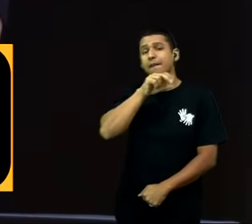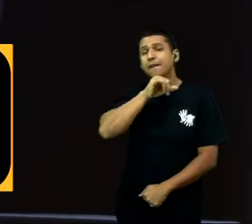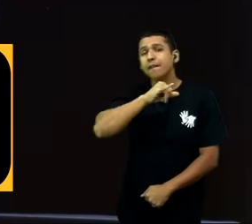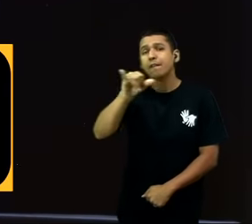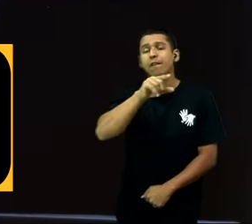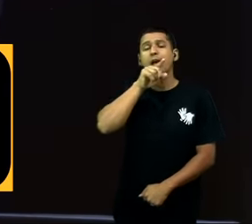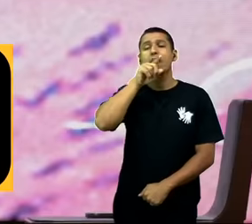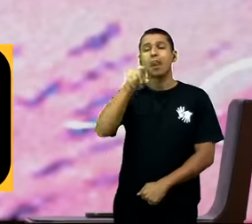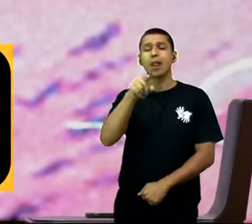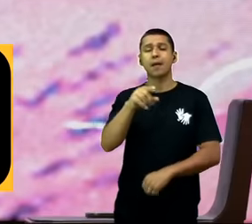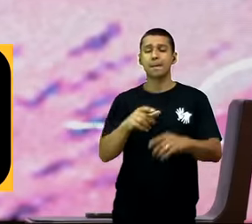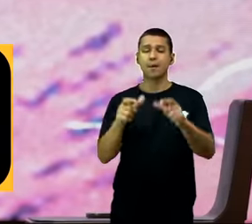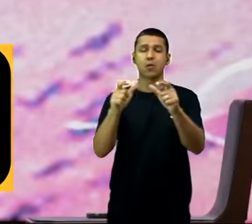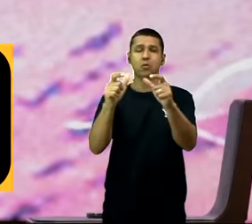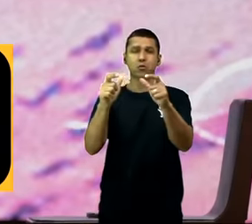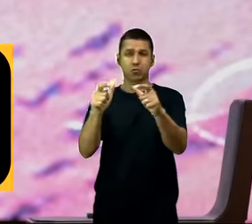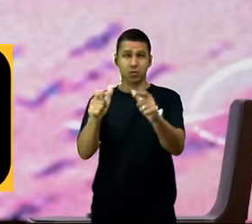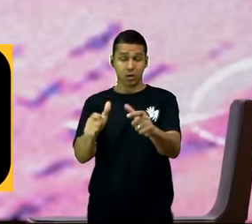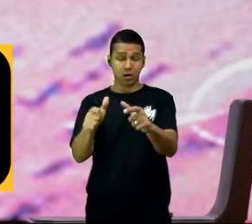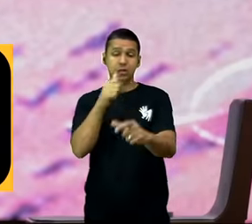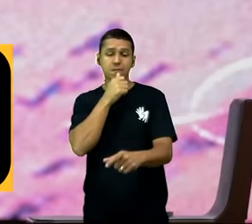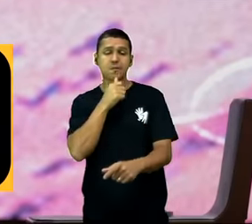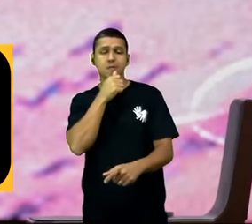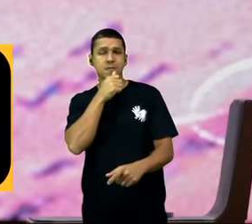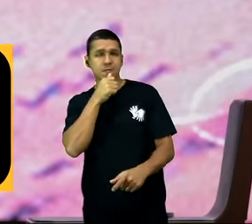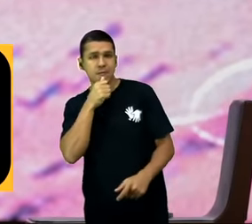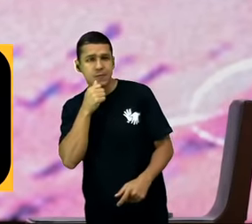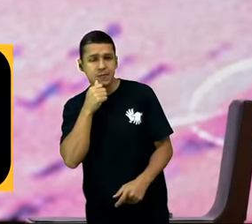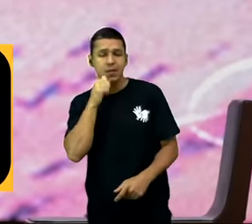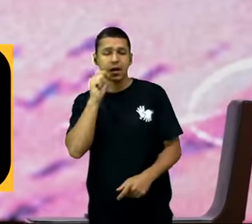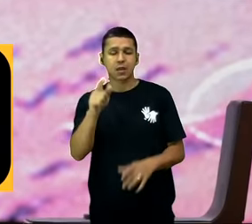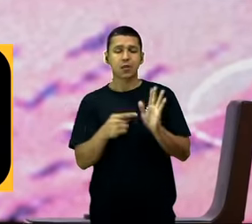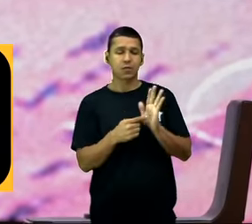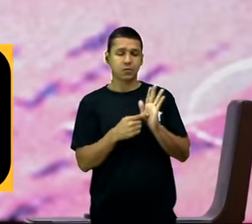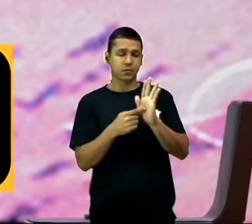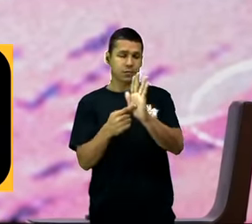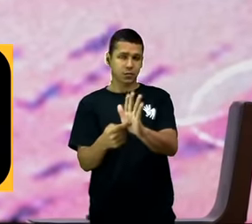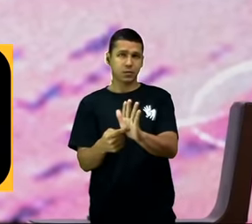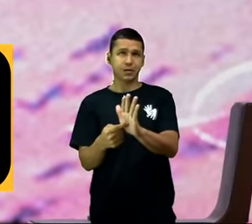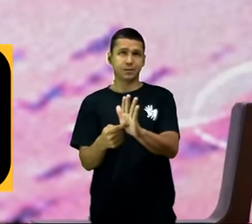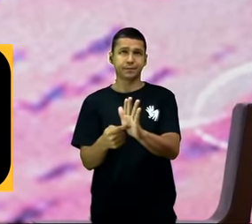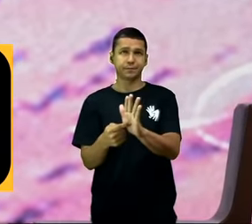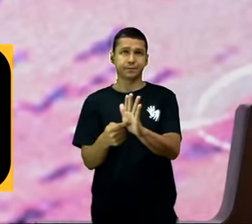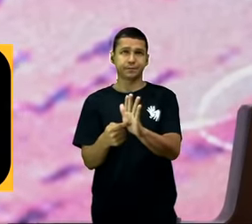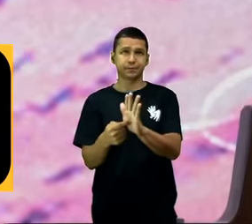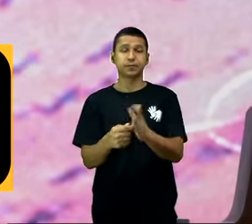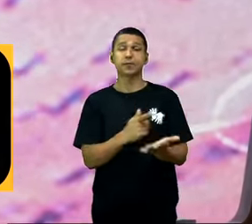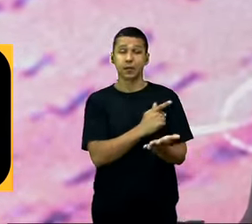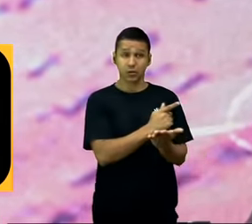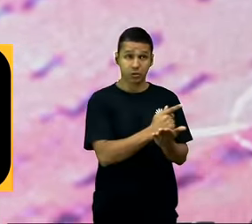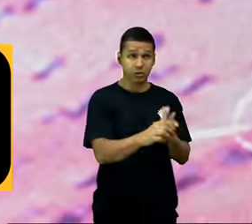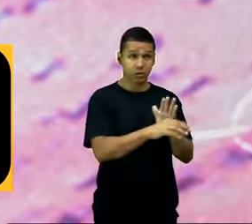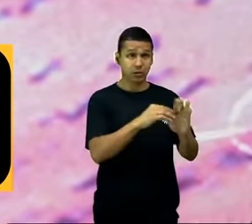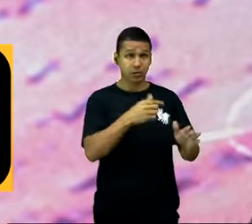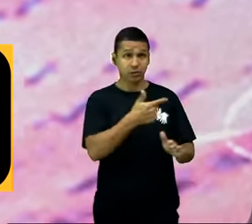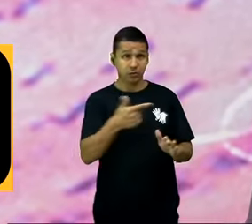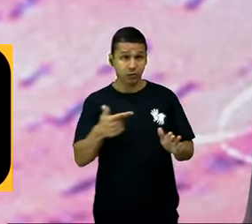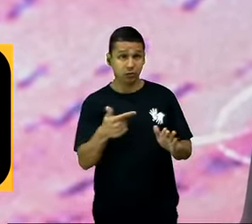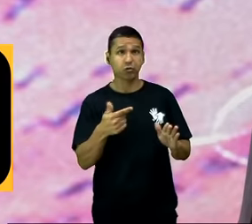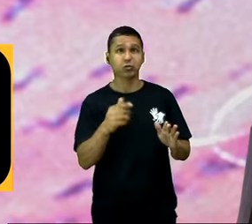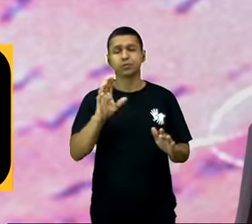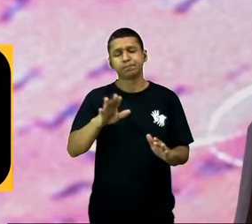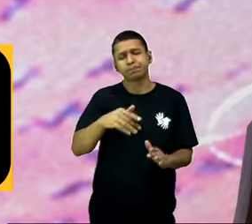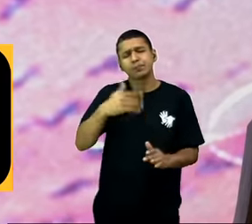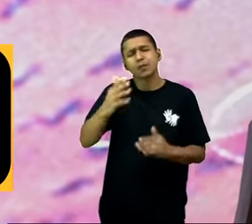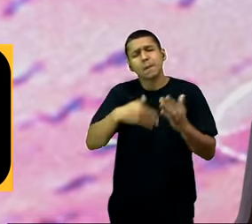oferece em holocausto como um monte, em um monte em que eu vou te mostrar. Gênesis 22 começa dizendo: passado algum tempo